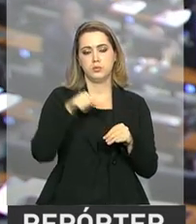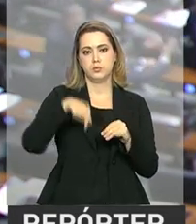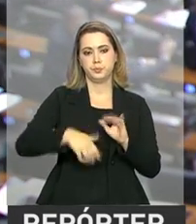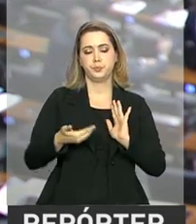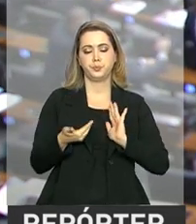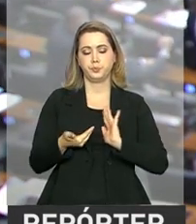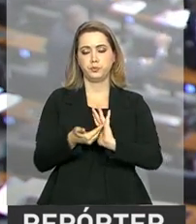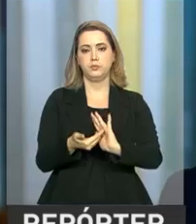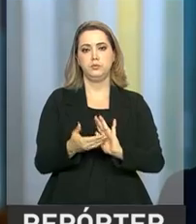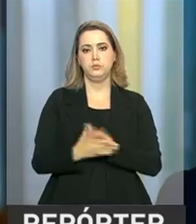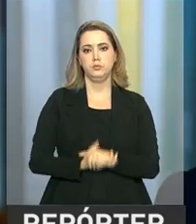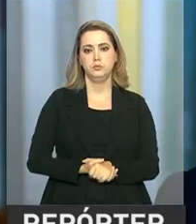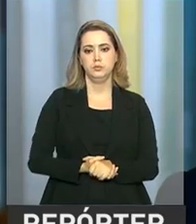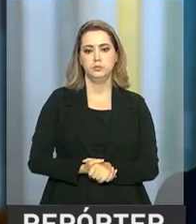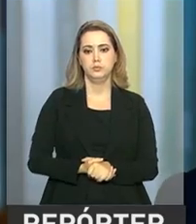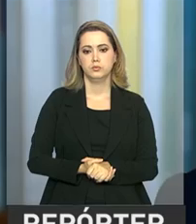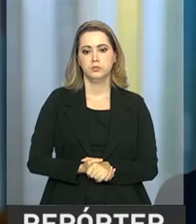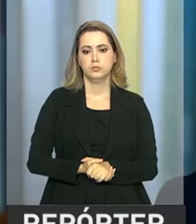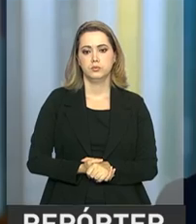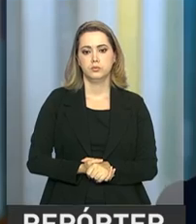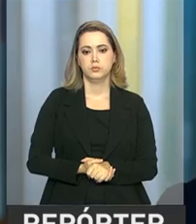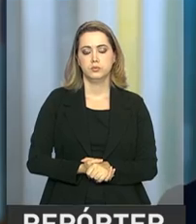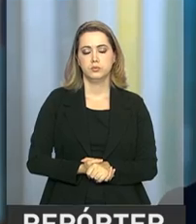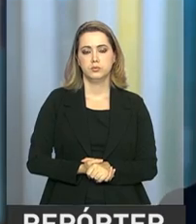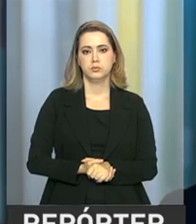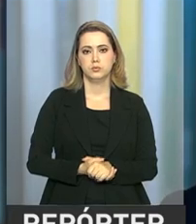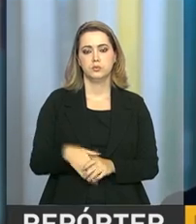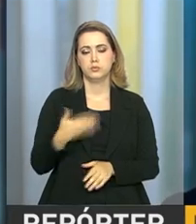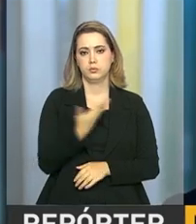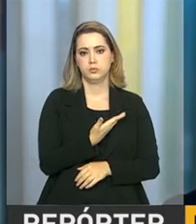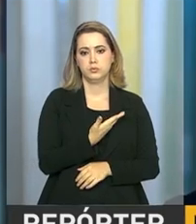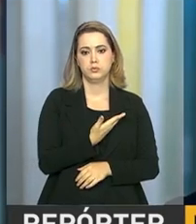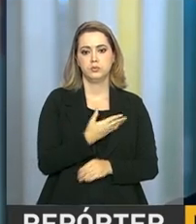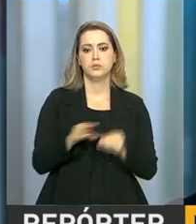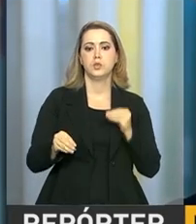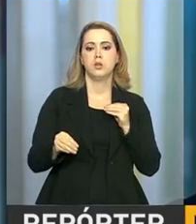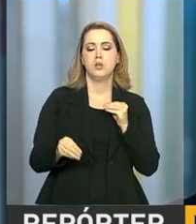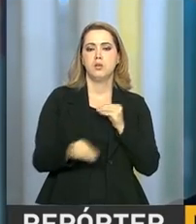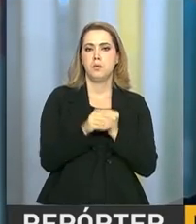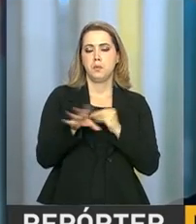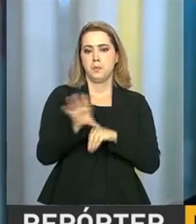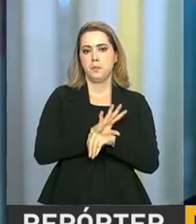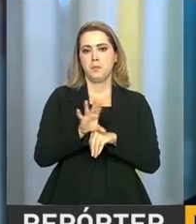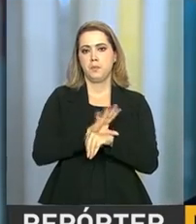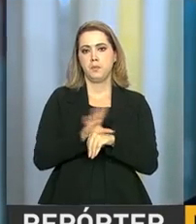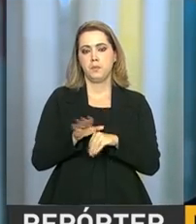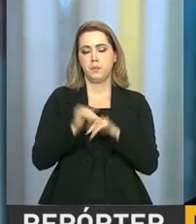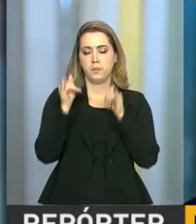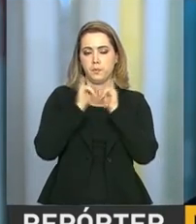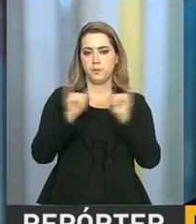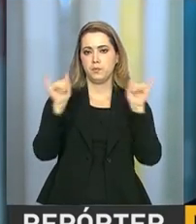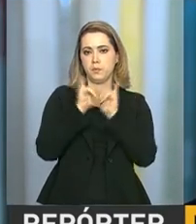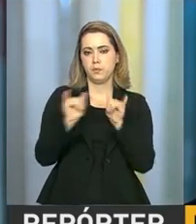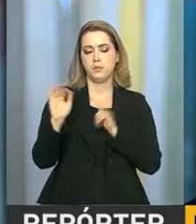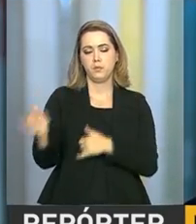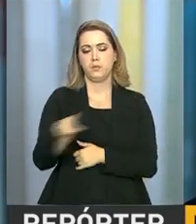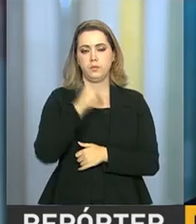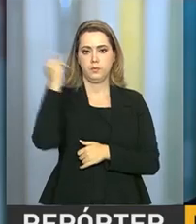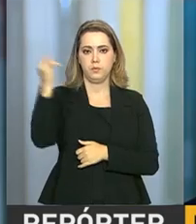Deputados. A PEC, aprovada como está, será uma mensagem da maior